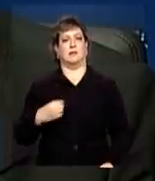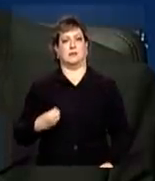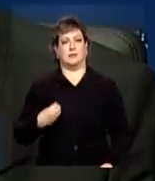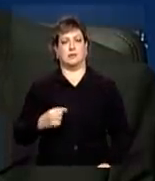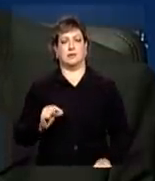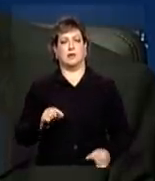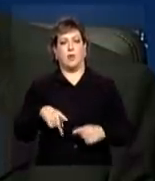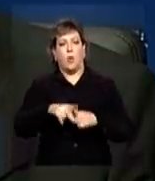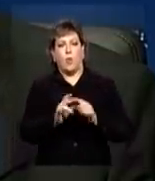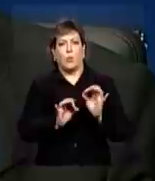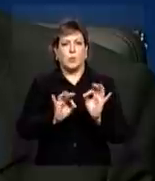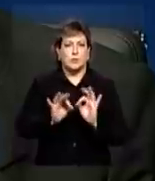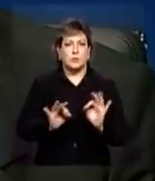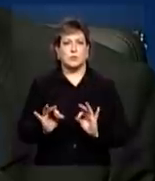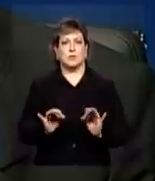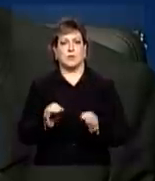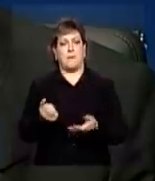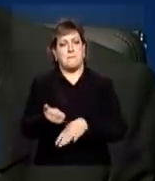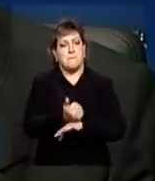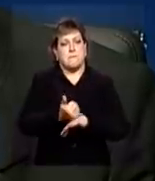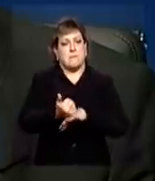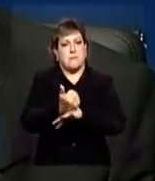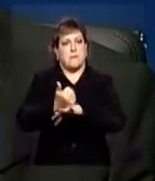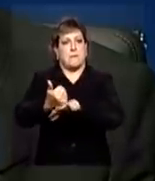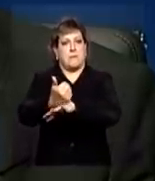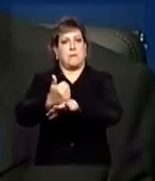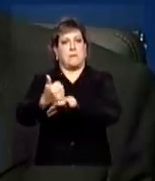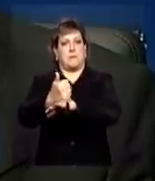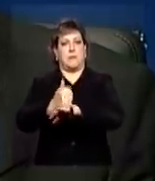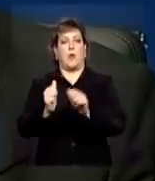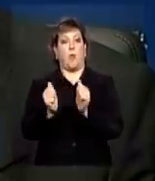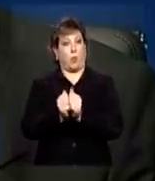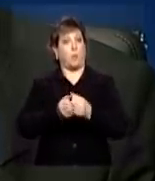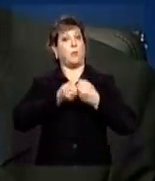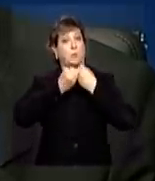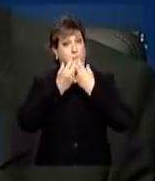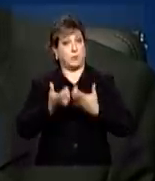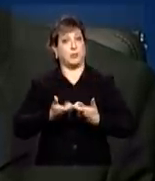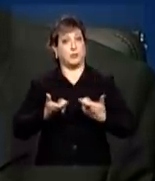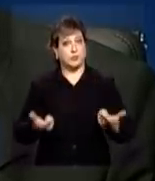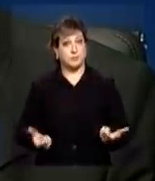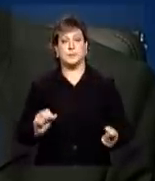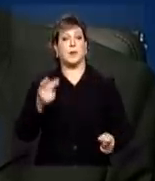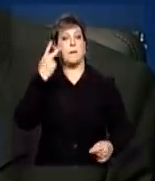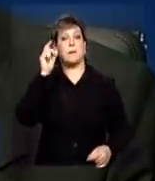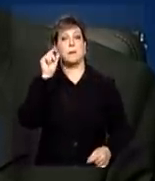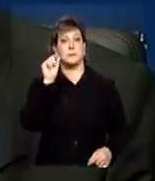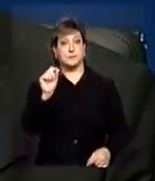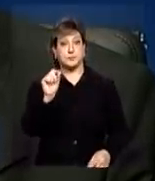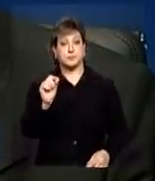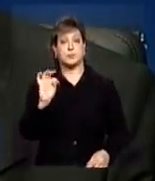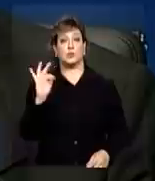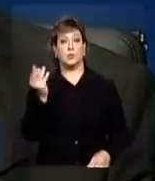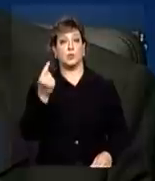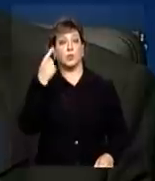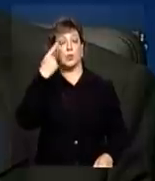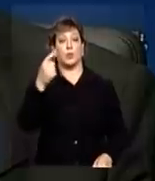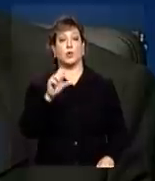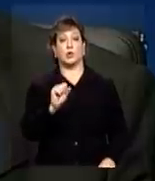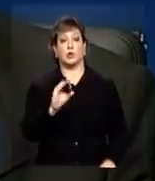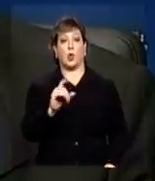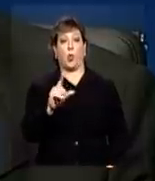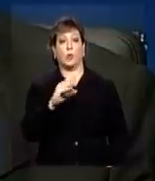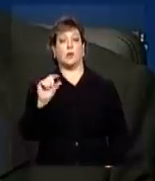ajustes, vem sendo aperfeiçoado com êxito para que as soluções